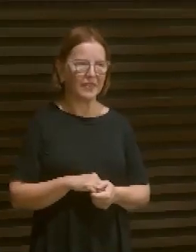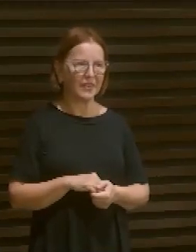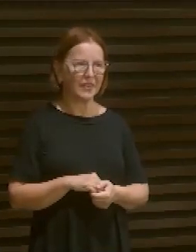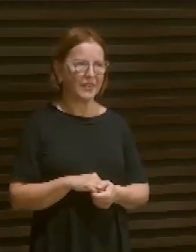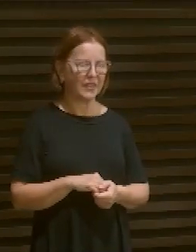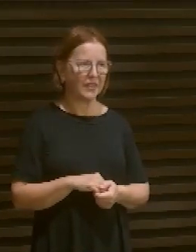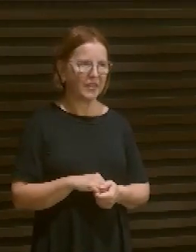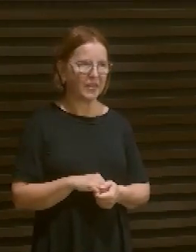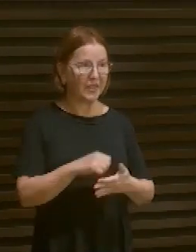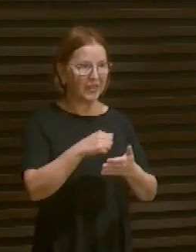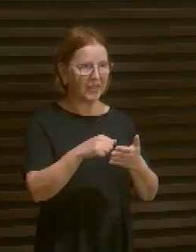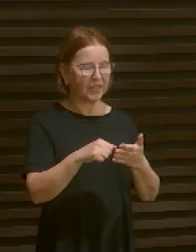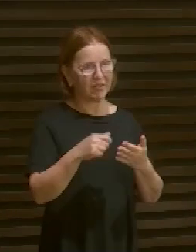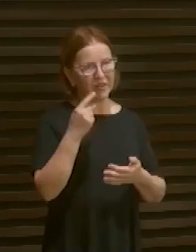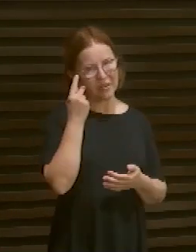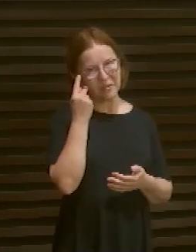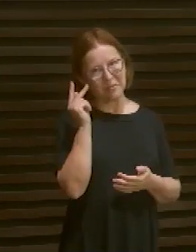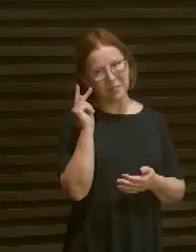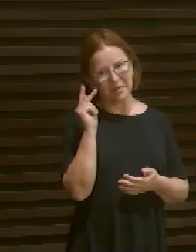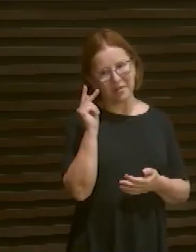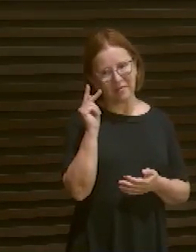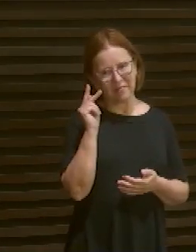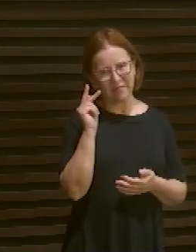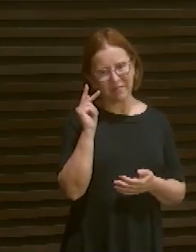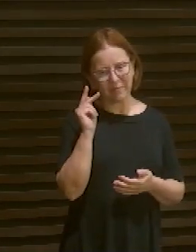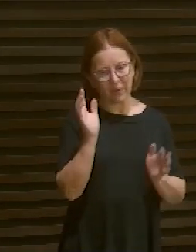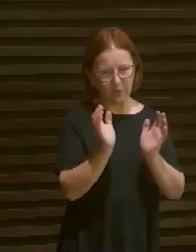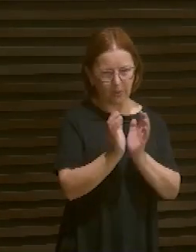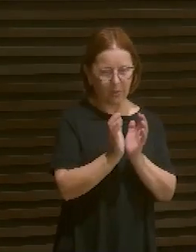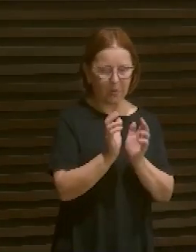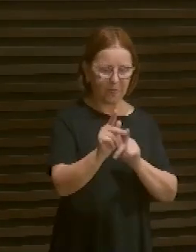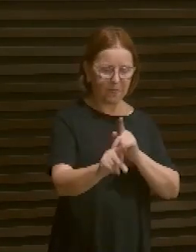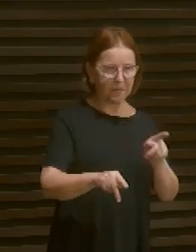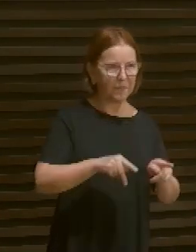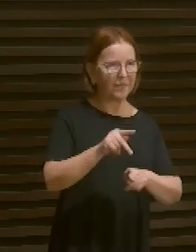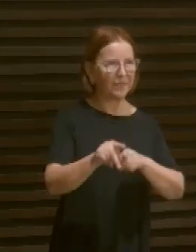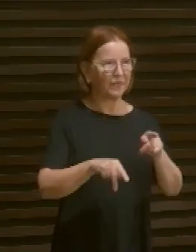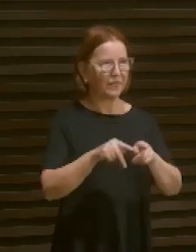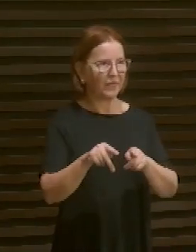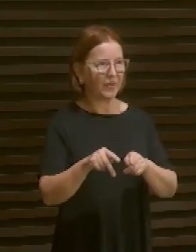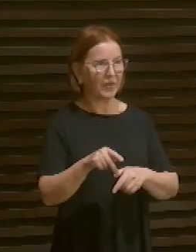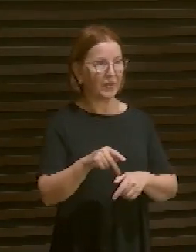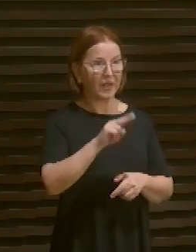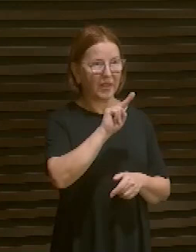Ele está escrevendo para uma plateia, para uma congregação hebraica,